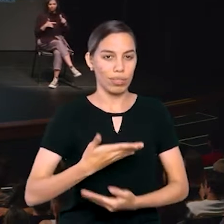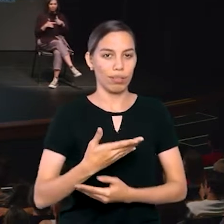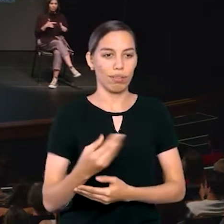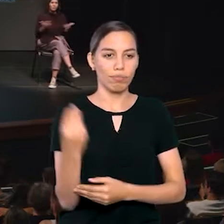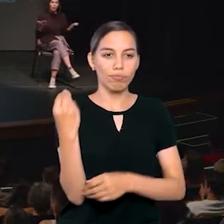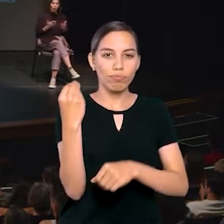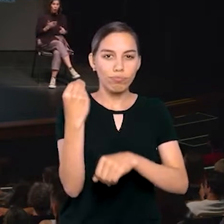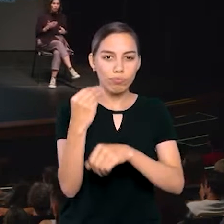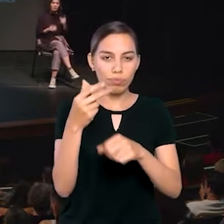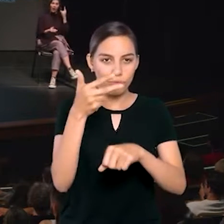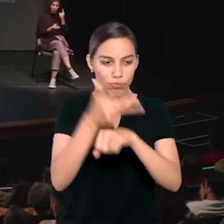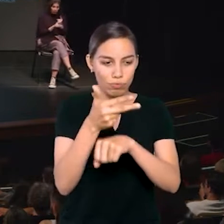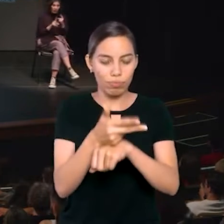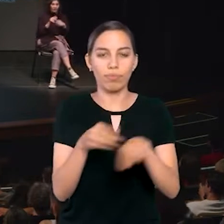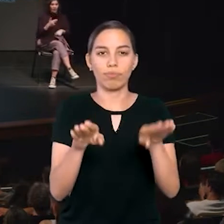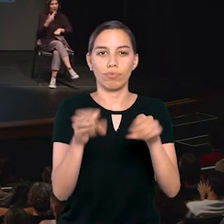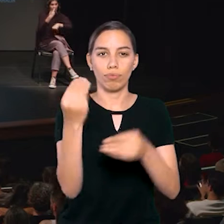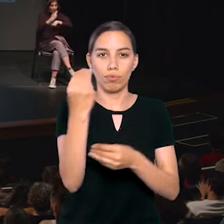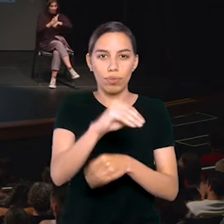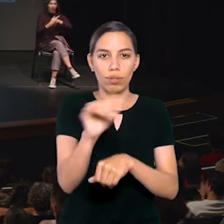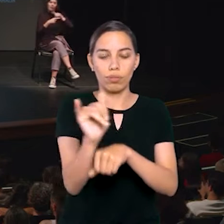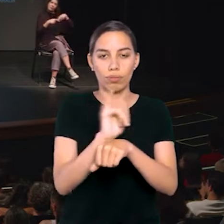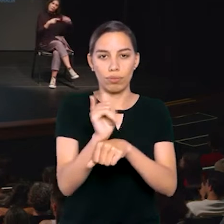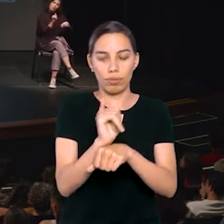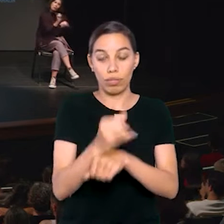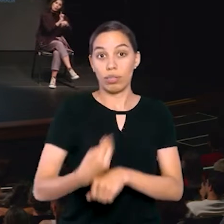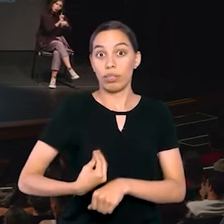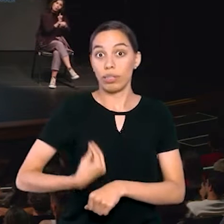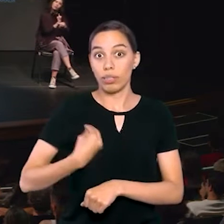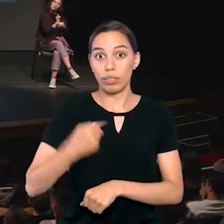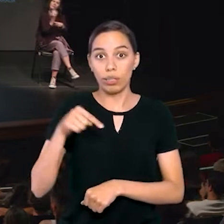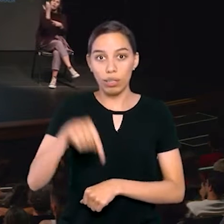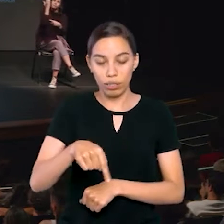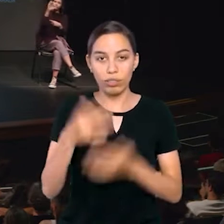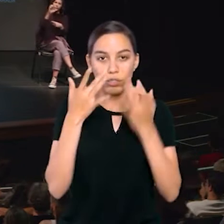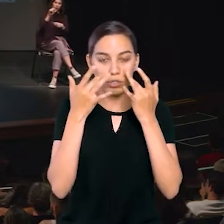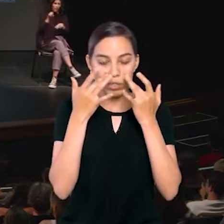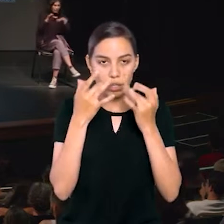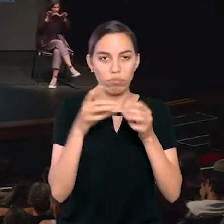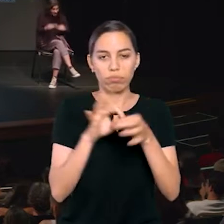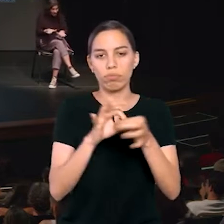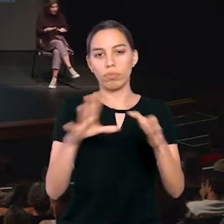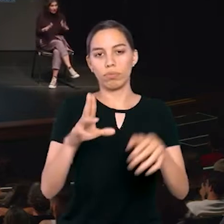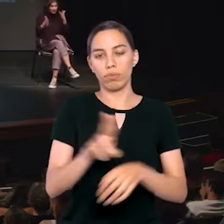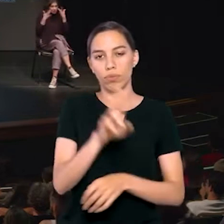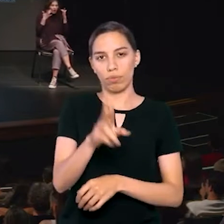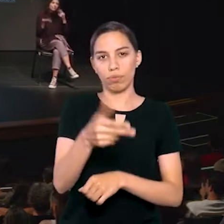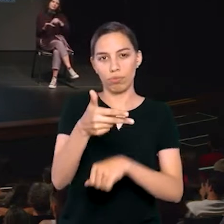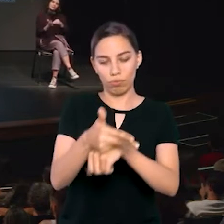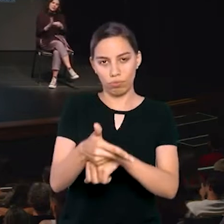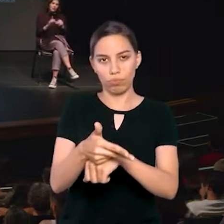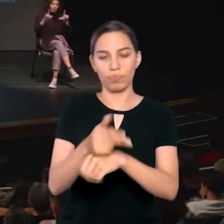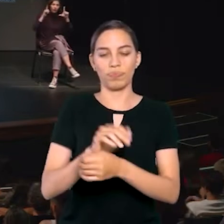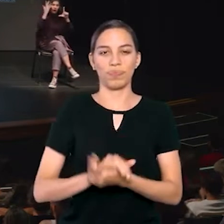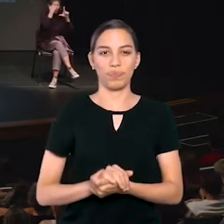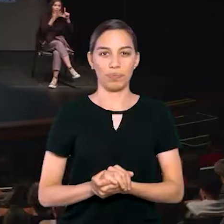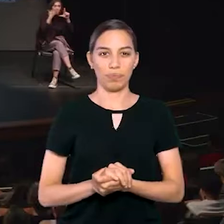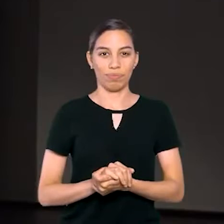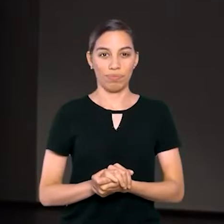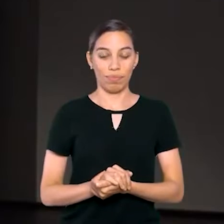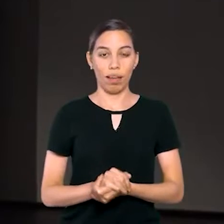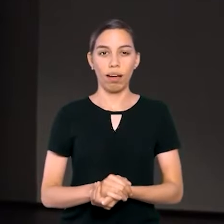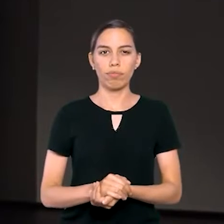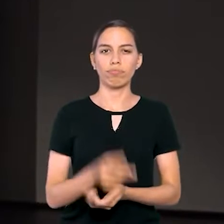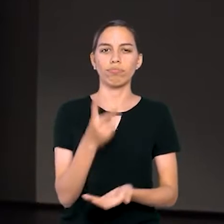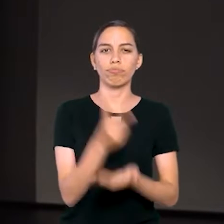e postados no canal de YouTube do projeto. A presença no teatro autoriza o uso das imagens e posterior difusão.